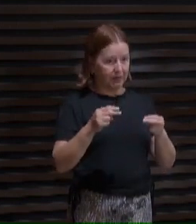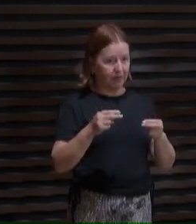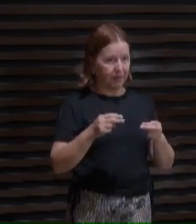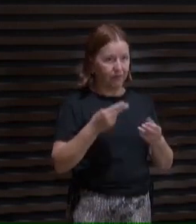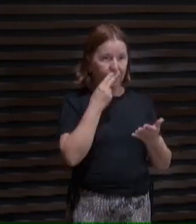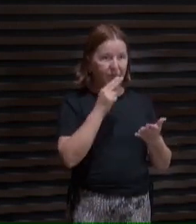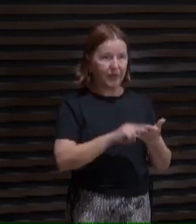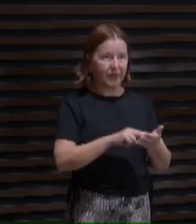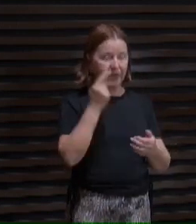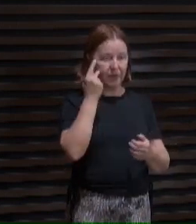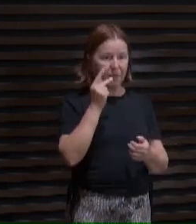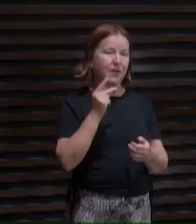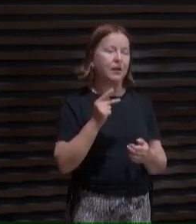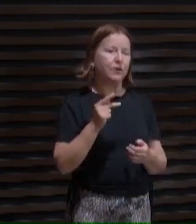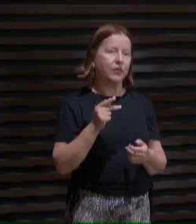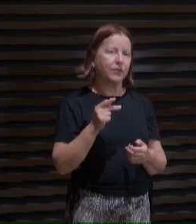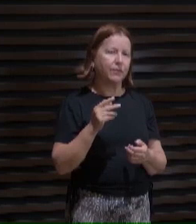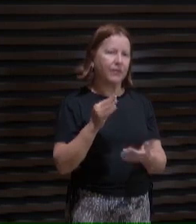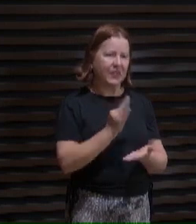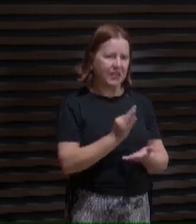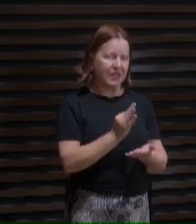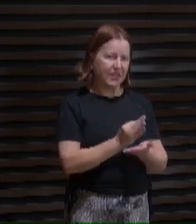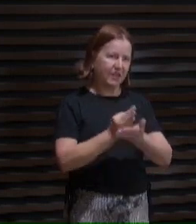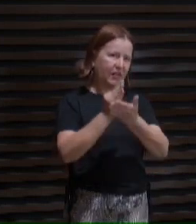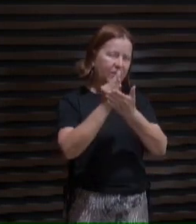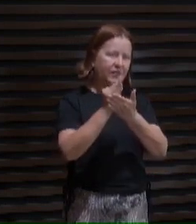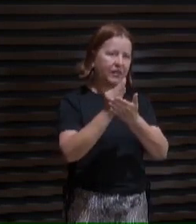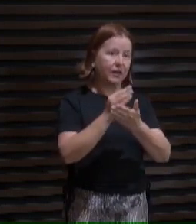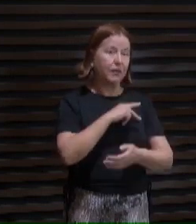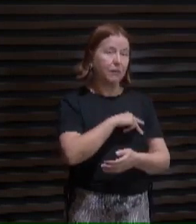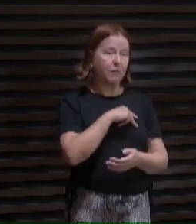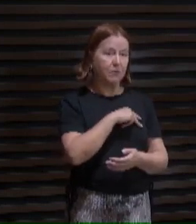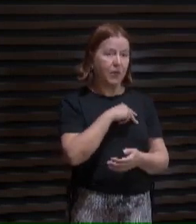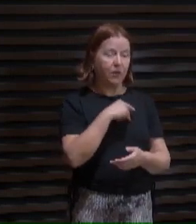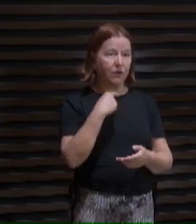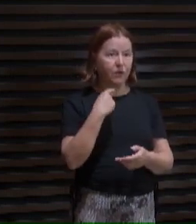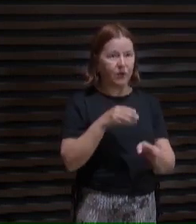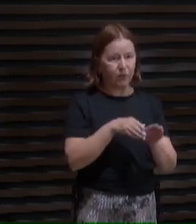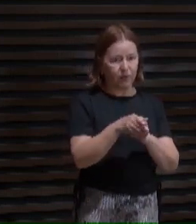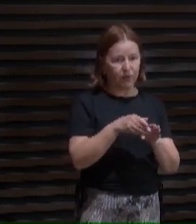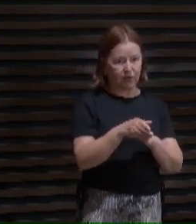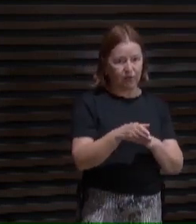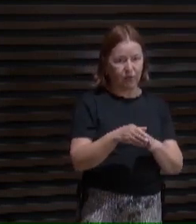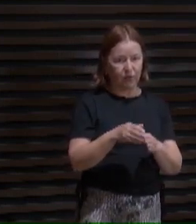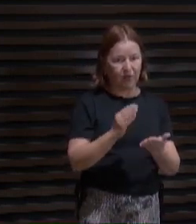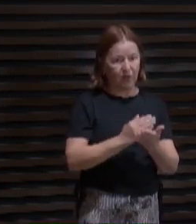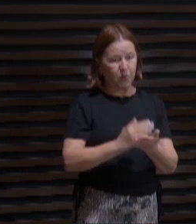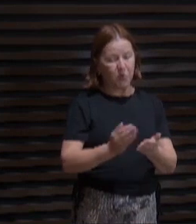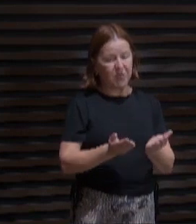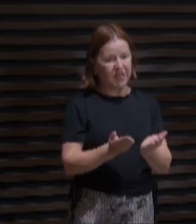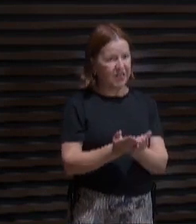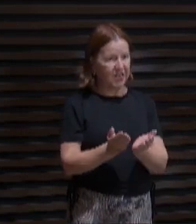até exorta a alguns crentes que haviam cruzado os braços e não trabalhavam